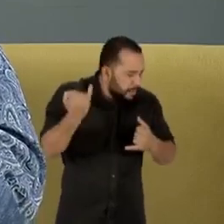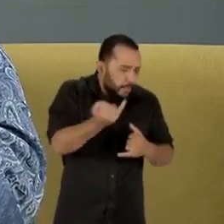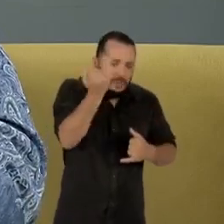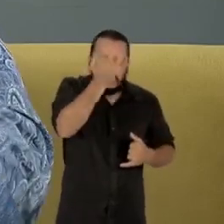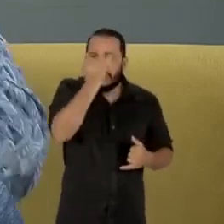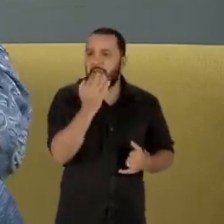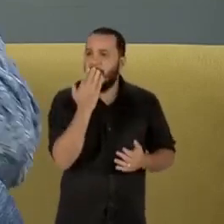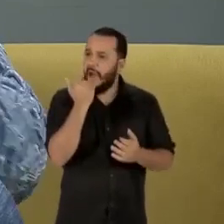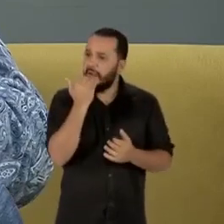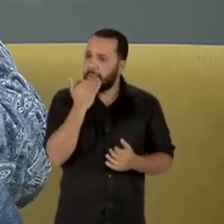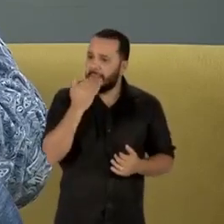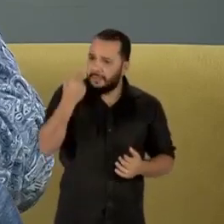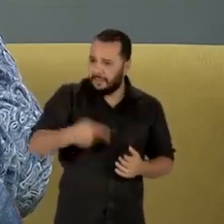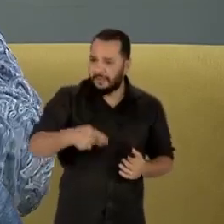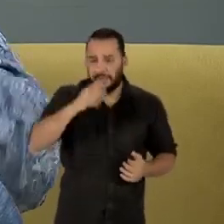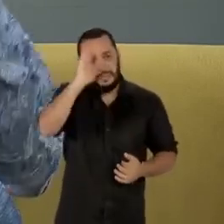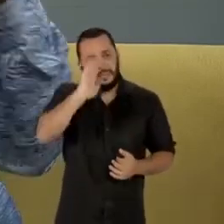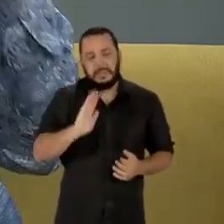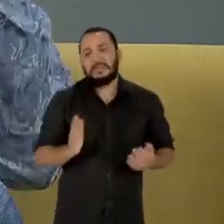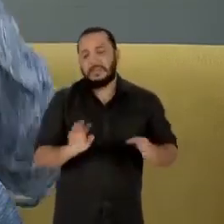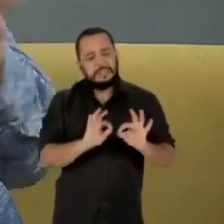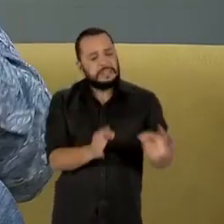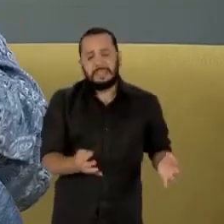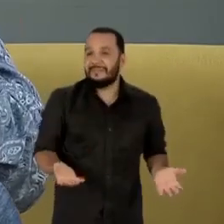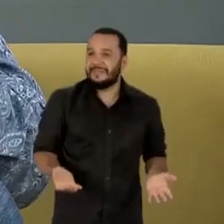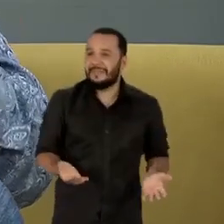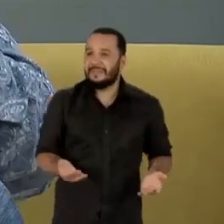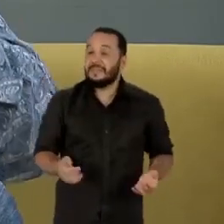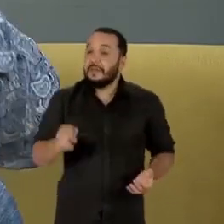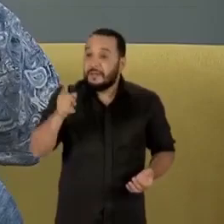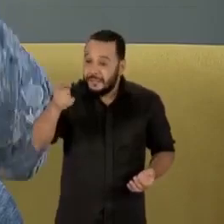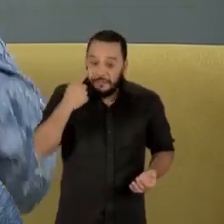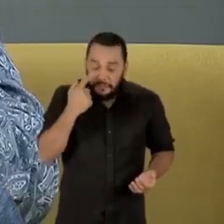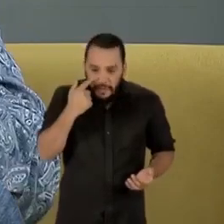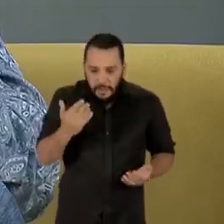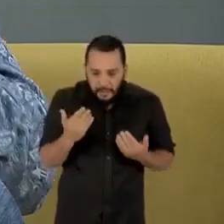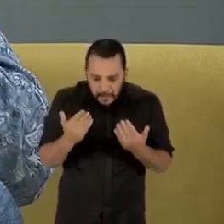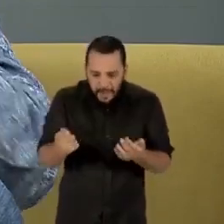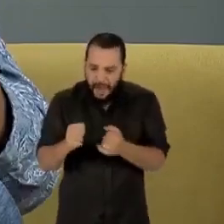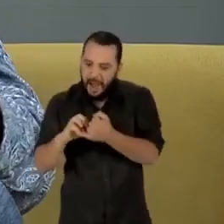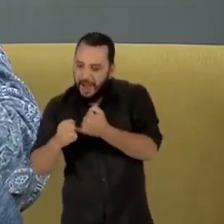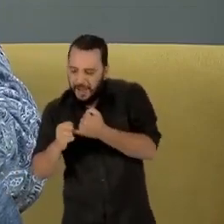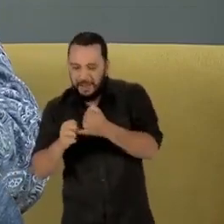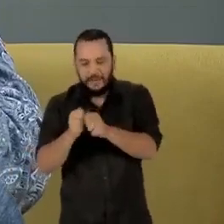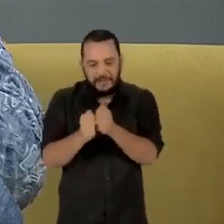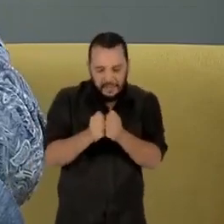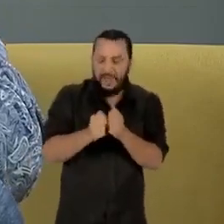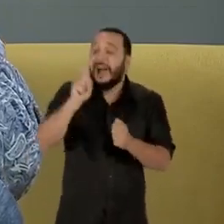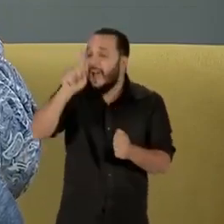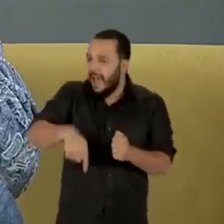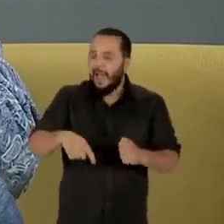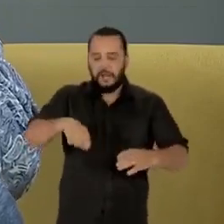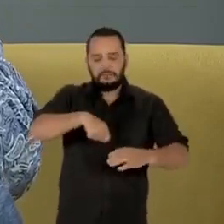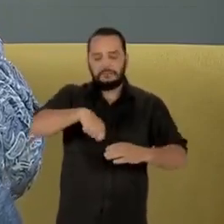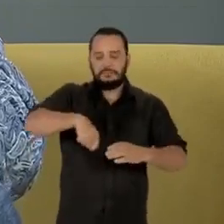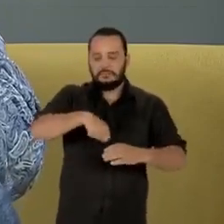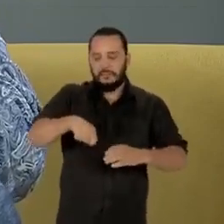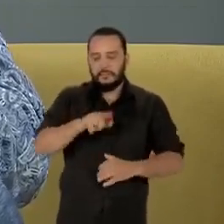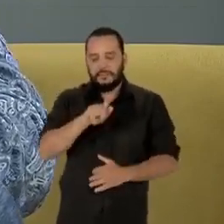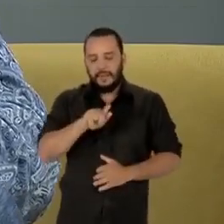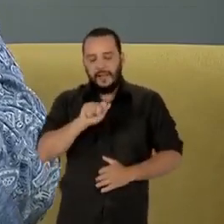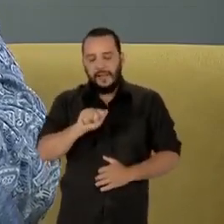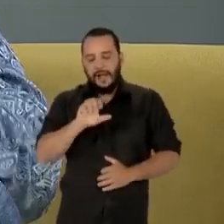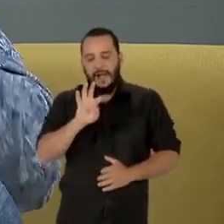é imensa tóquio está na sua frente aquilo que está no seu prato é gastronomia aquilo que fazia sua avó